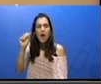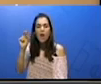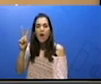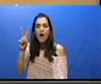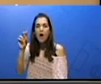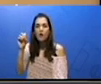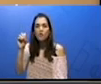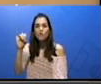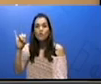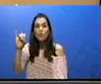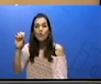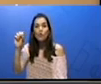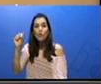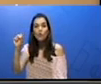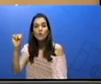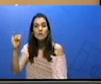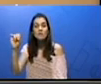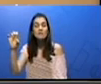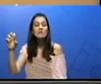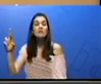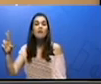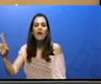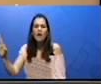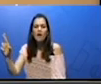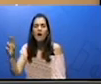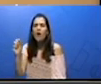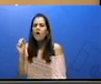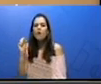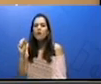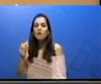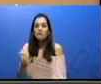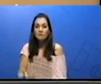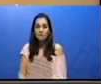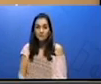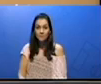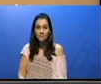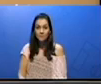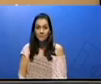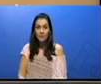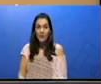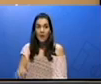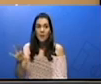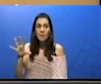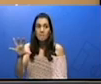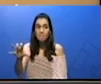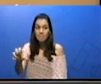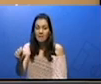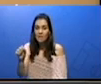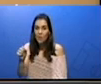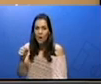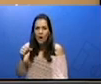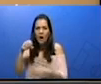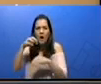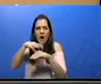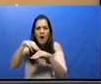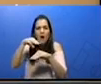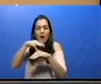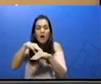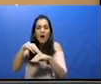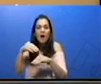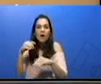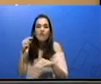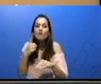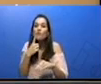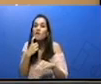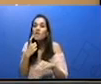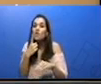comprovar essa lei da conservação das massas foi esse aqui. Ele pegou o óxido de mercúrio, né, que é um